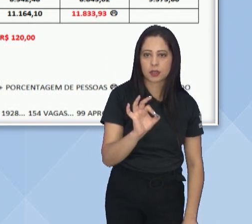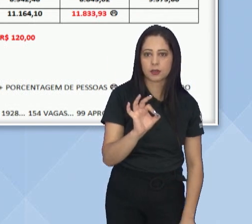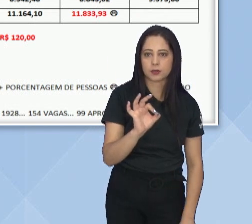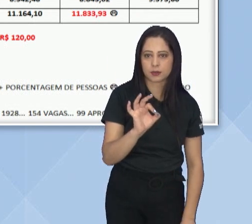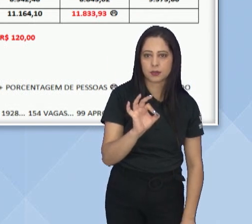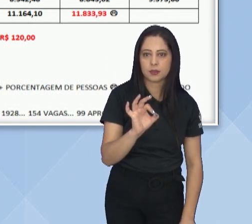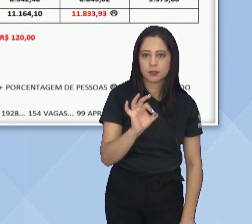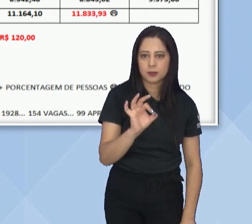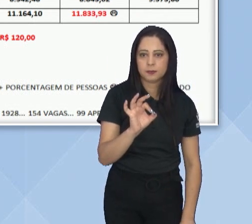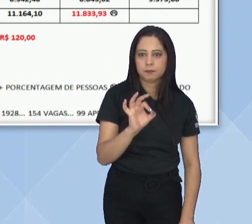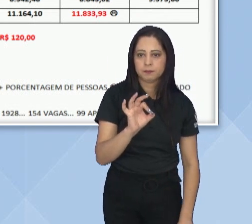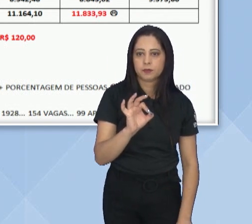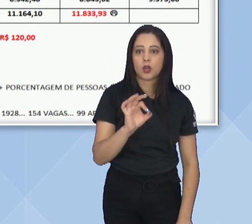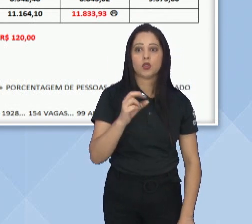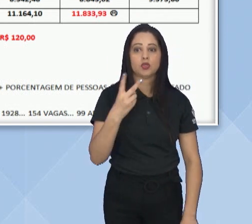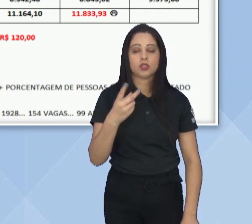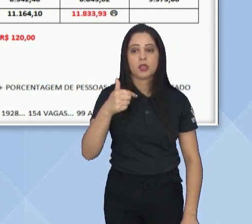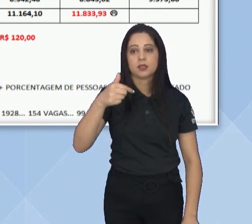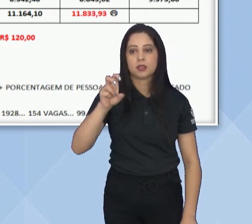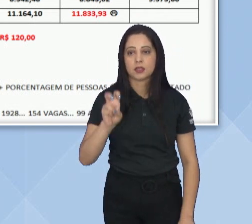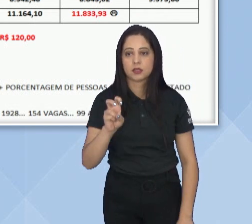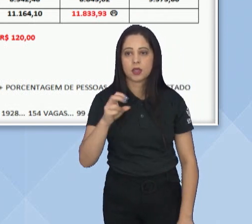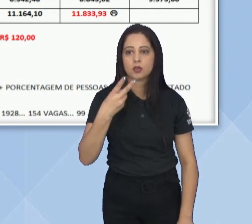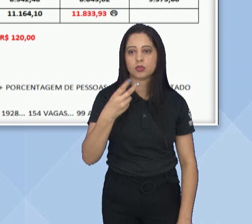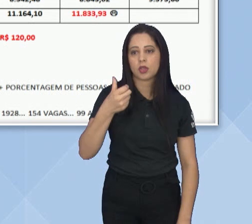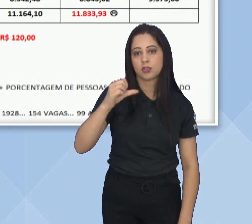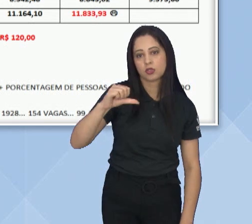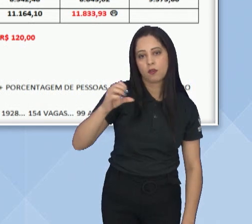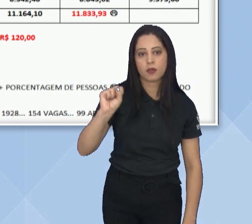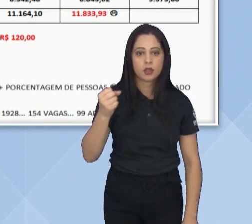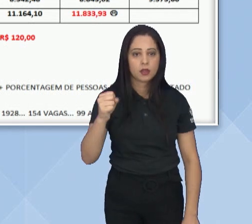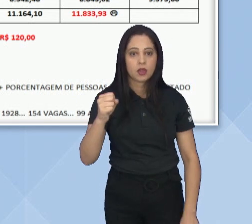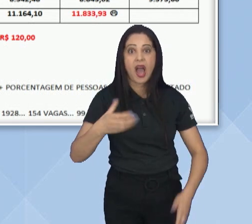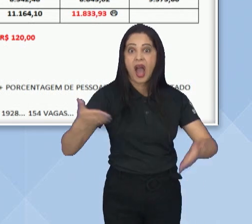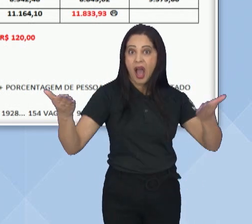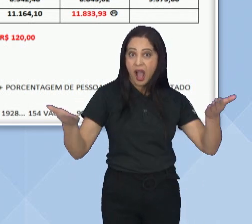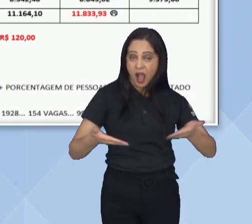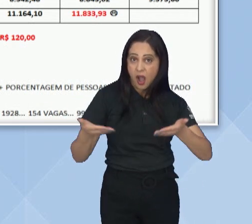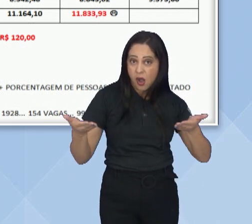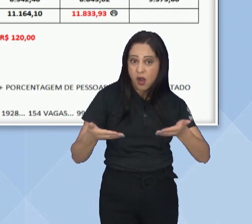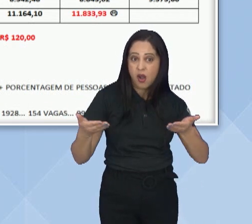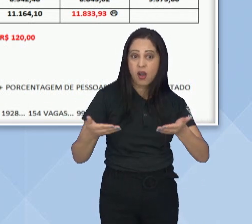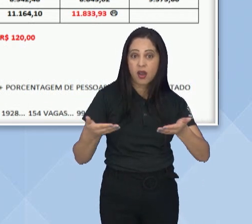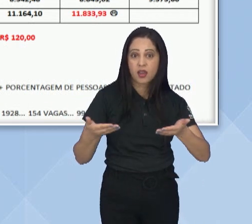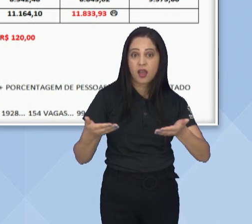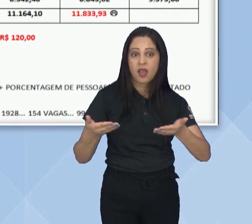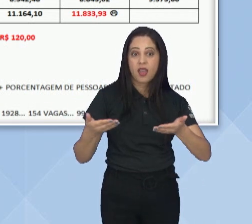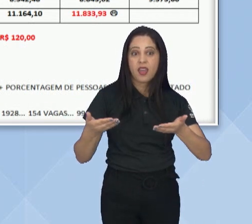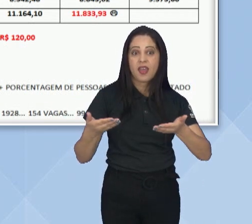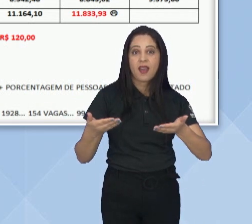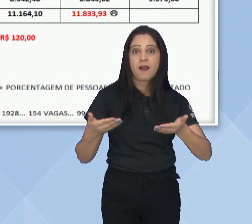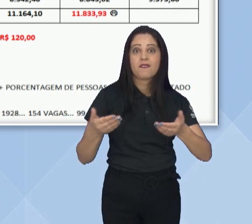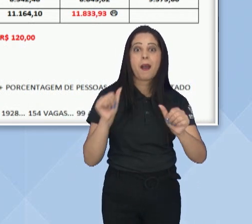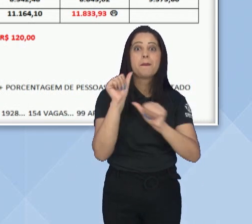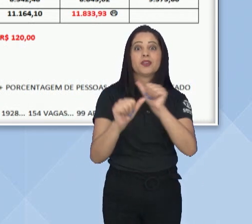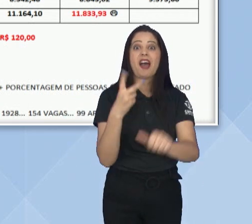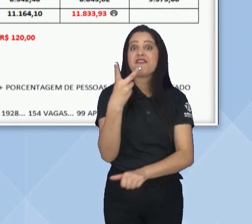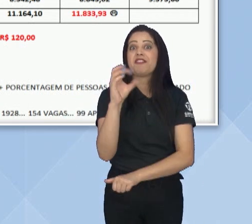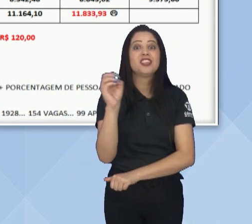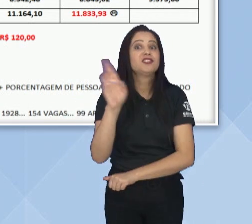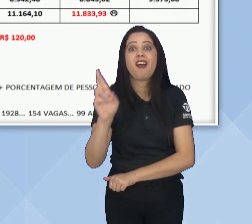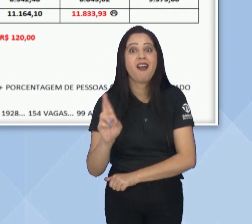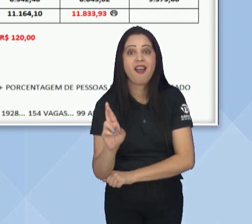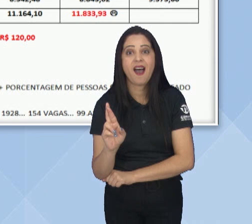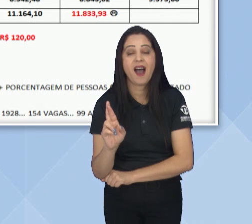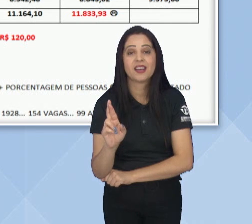mudava 265, 281, 298, e agora vai mudar R$ 20, de 3